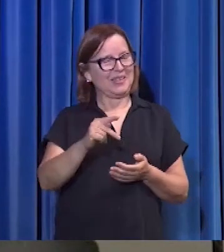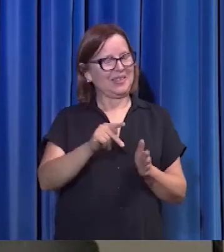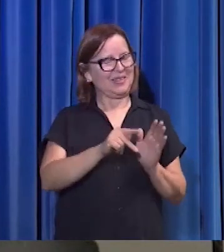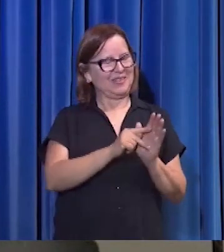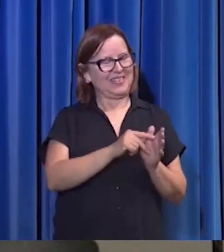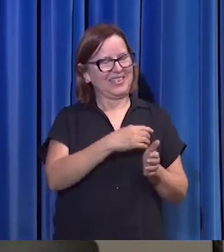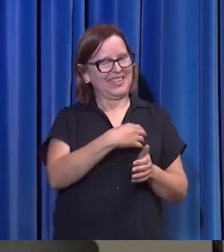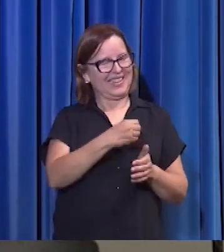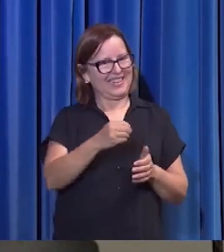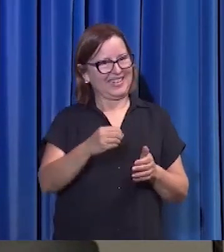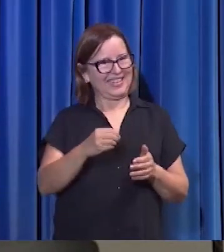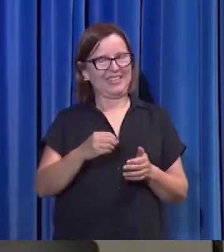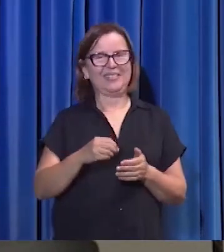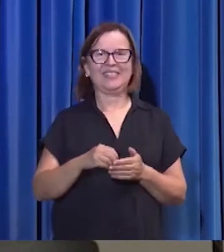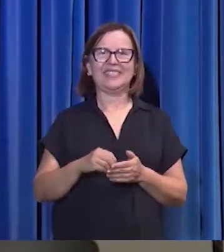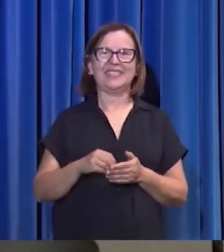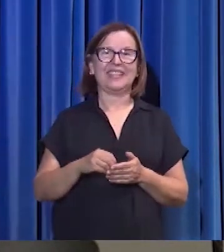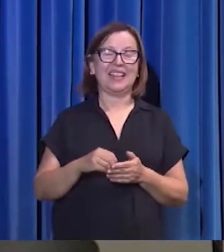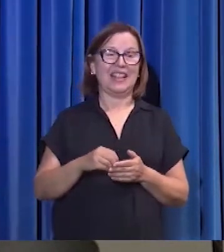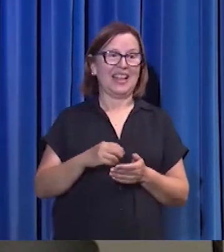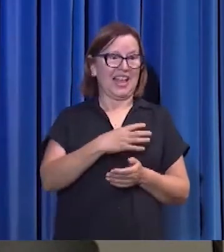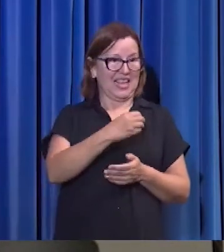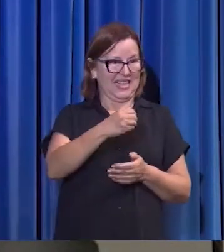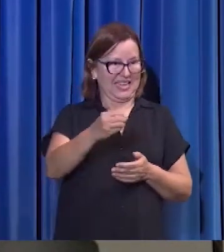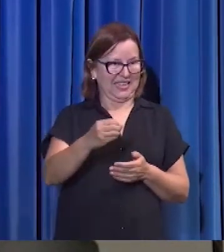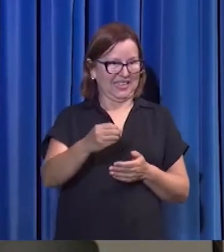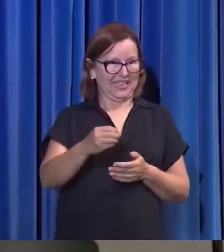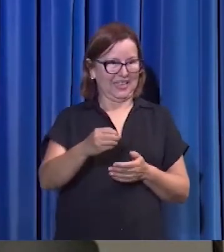mas não deixou nenhum patrimônio material.